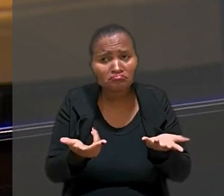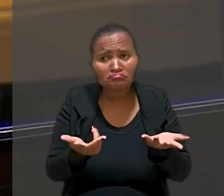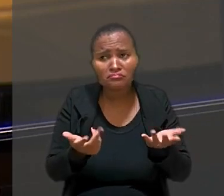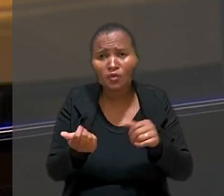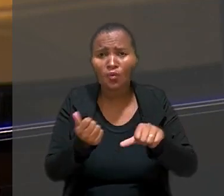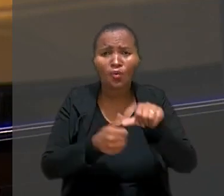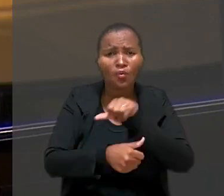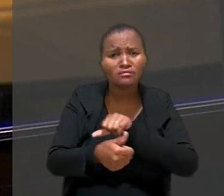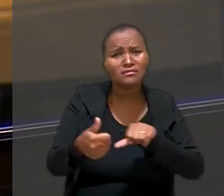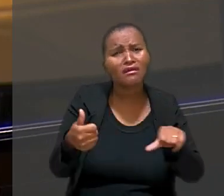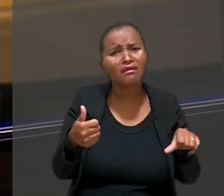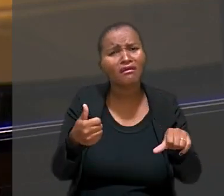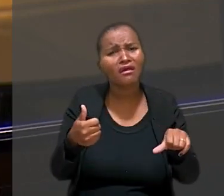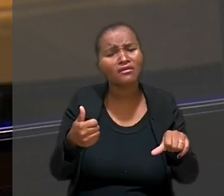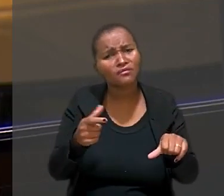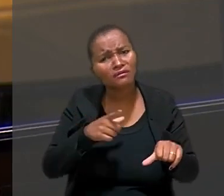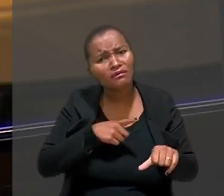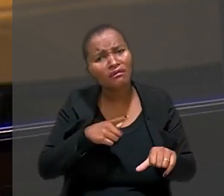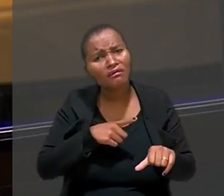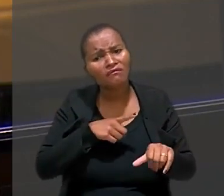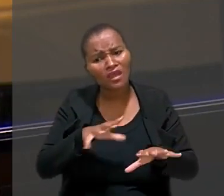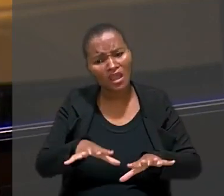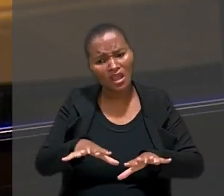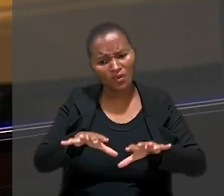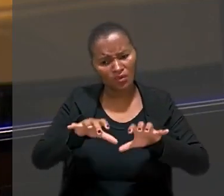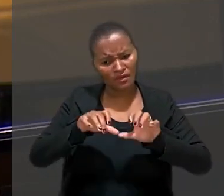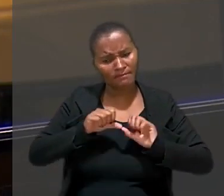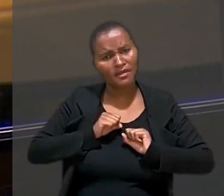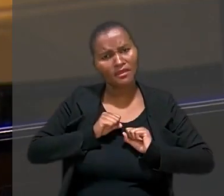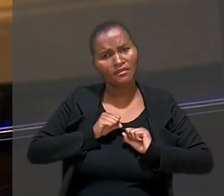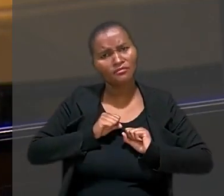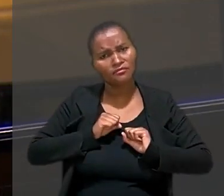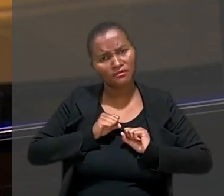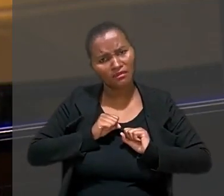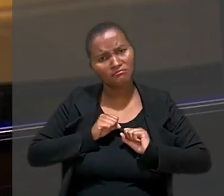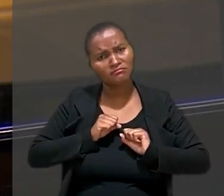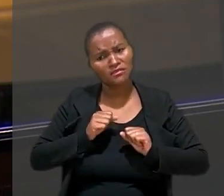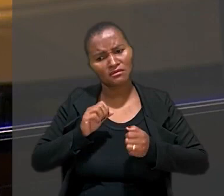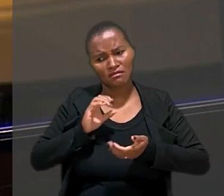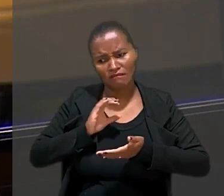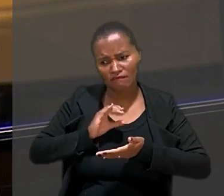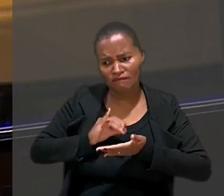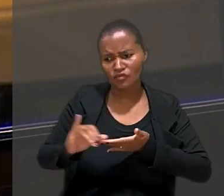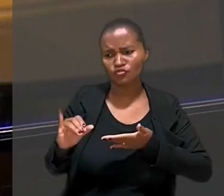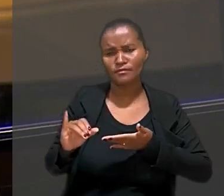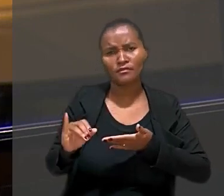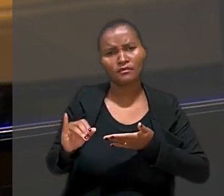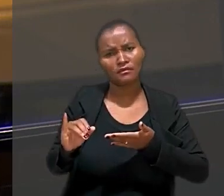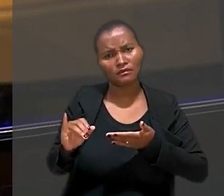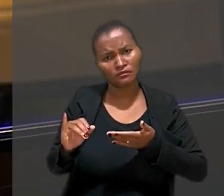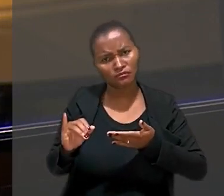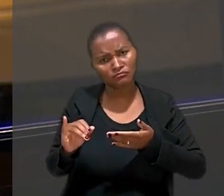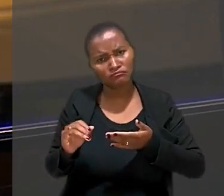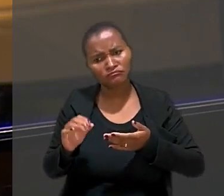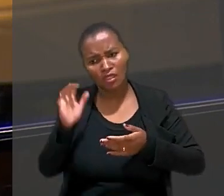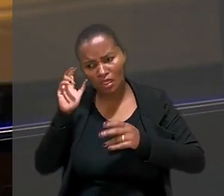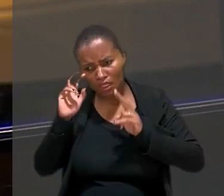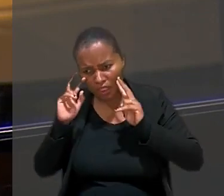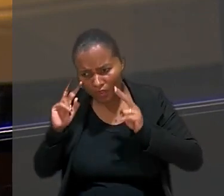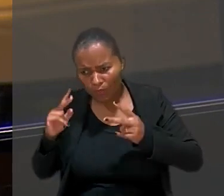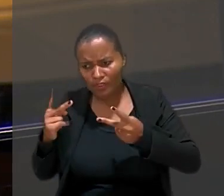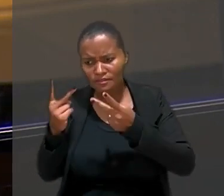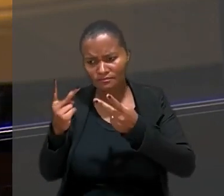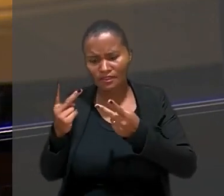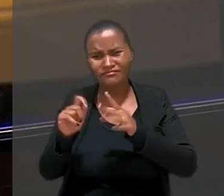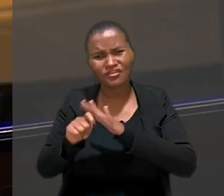houve exatamente o contrário, houve um acolhimento e um investimento, um reconhecimento da